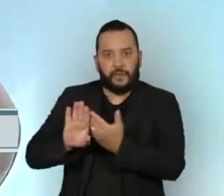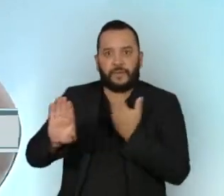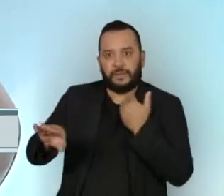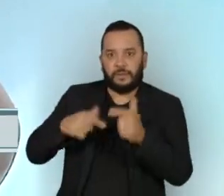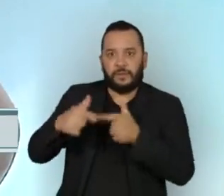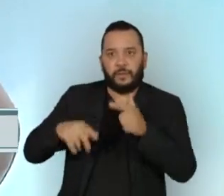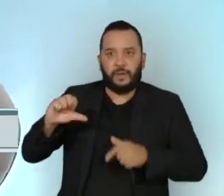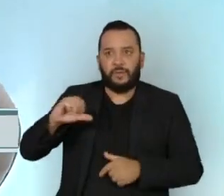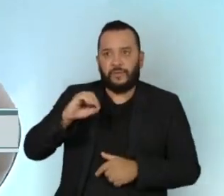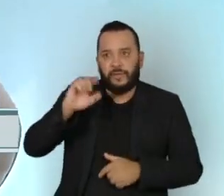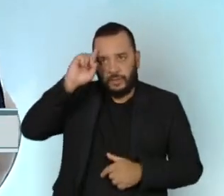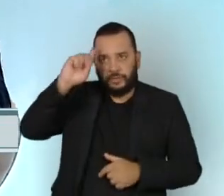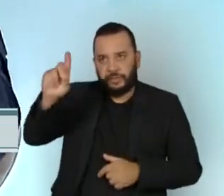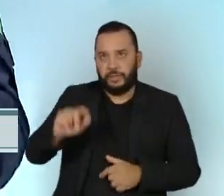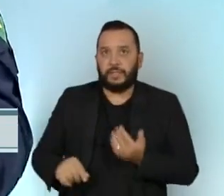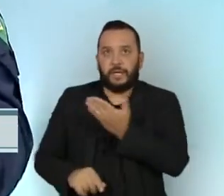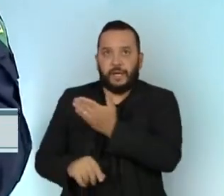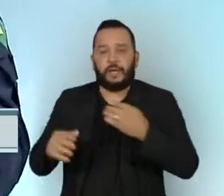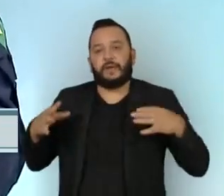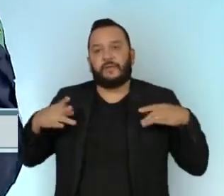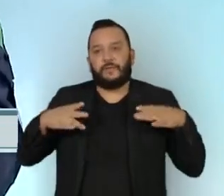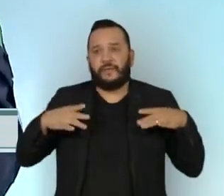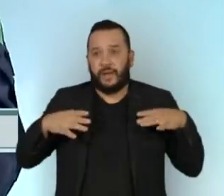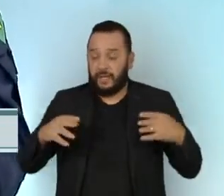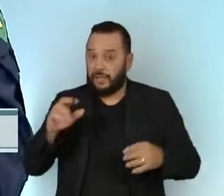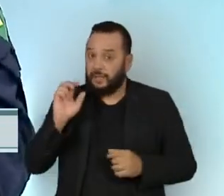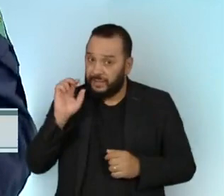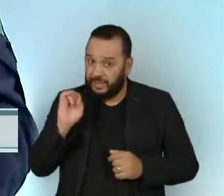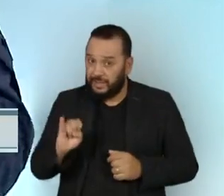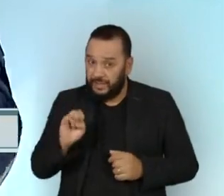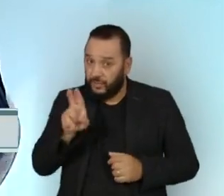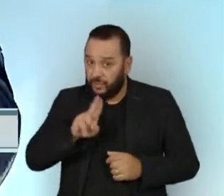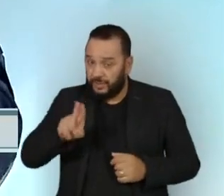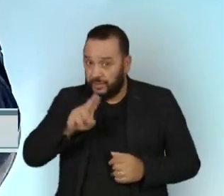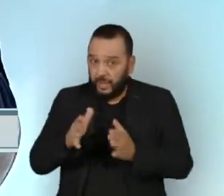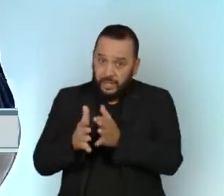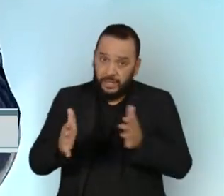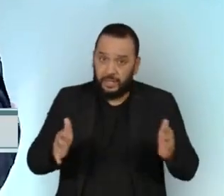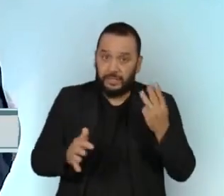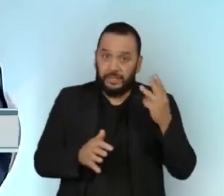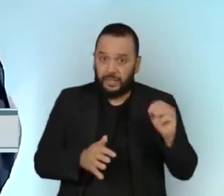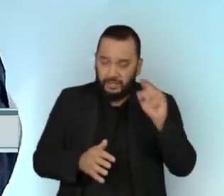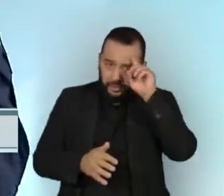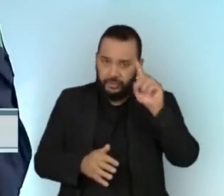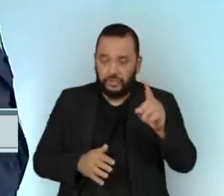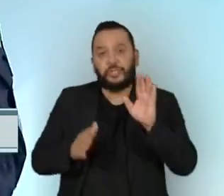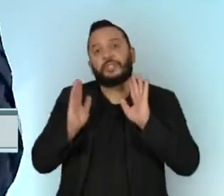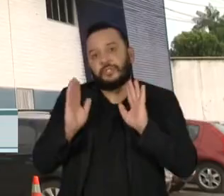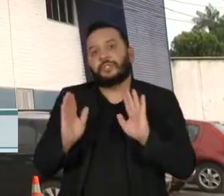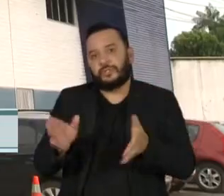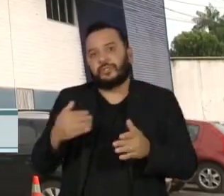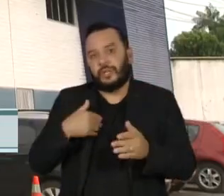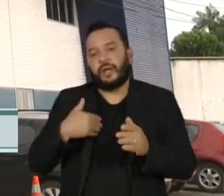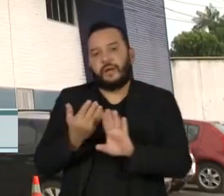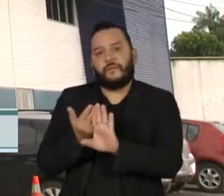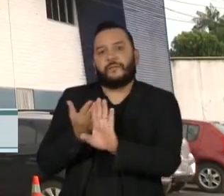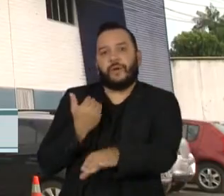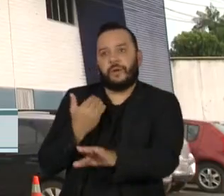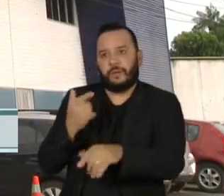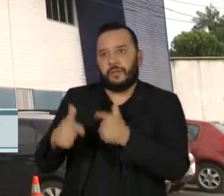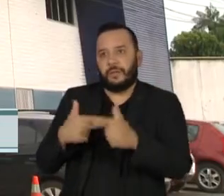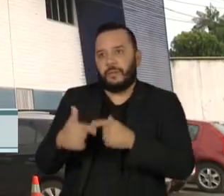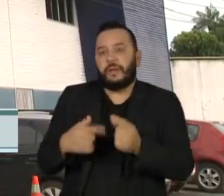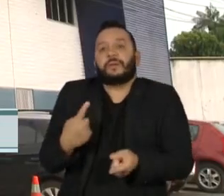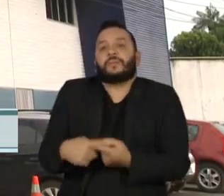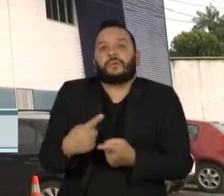dias se o viney Vasques está de férias e se usar todo o prazo de 30 dias para se manifestar já estará fora do cargo isso porque ele não